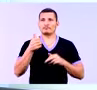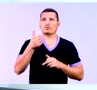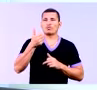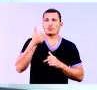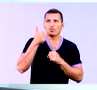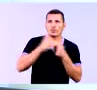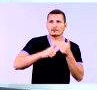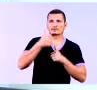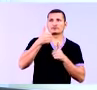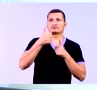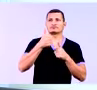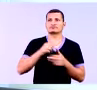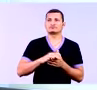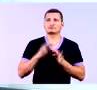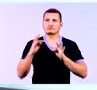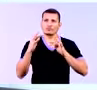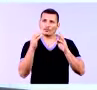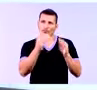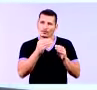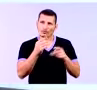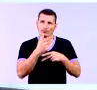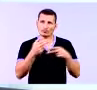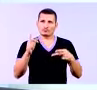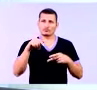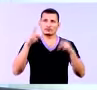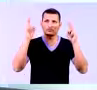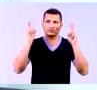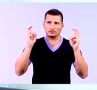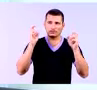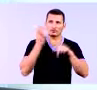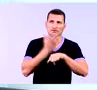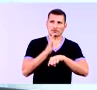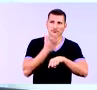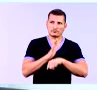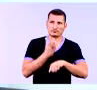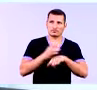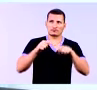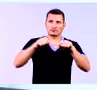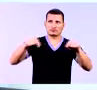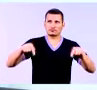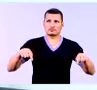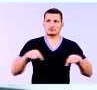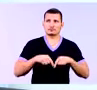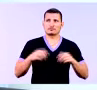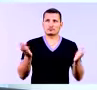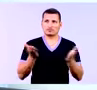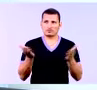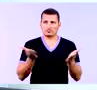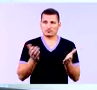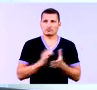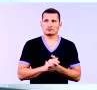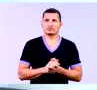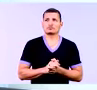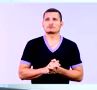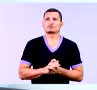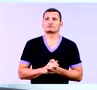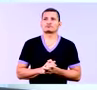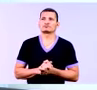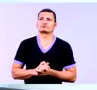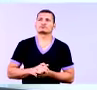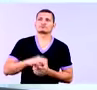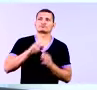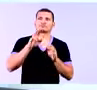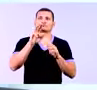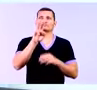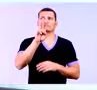Todos esses recursos vão ser tema das nossas atividades, da nossa atividade de sala agora. O recurso da